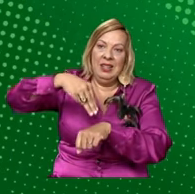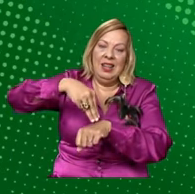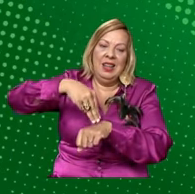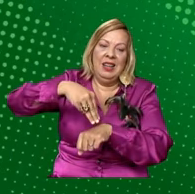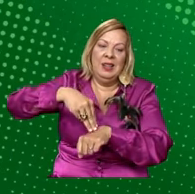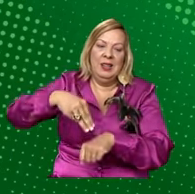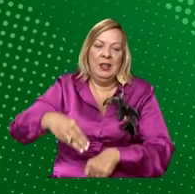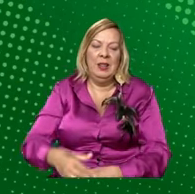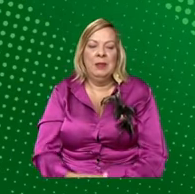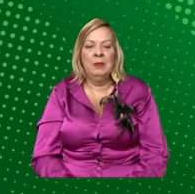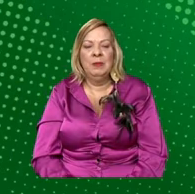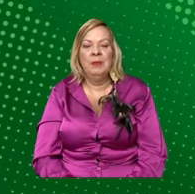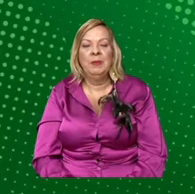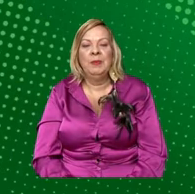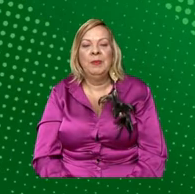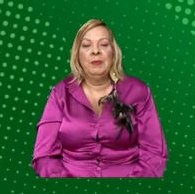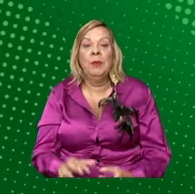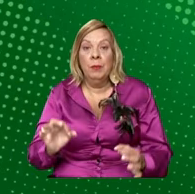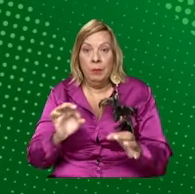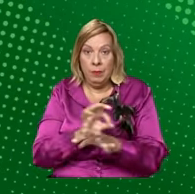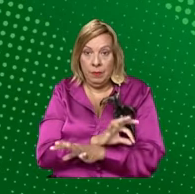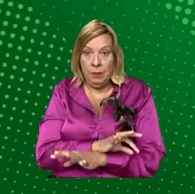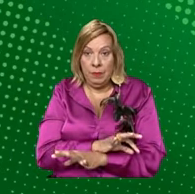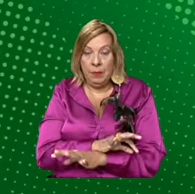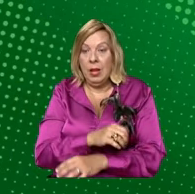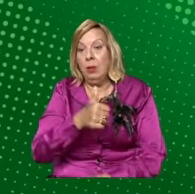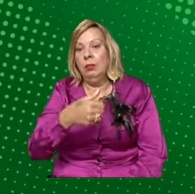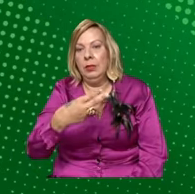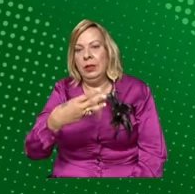Atalaia. Fechando. Fechando, time